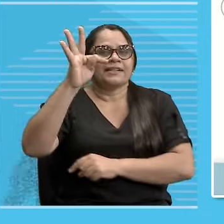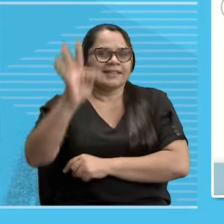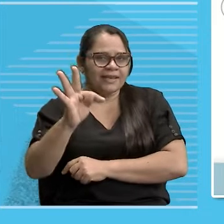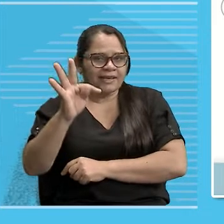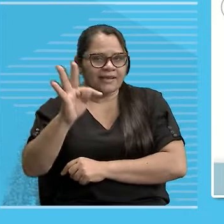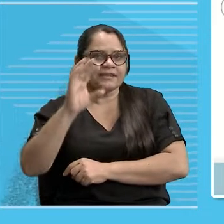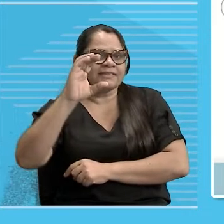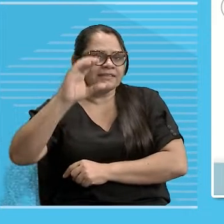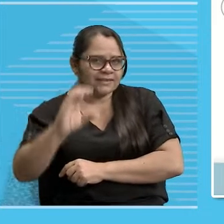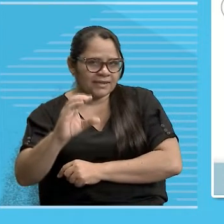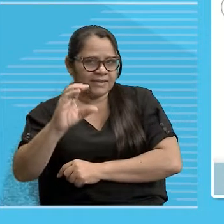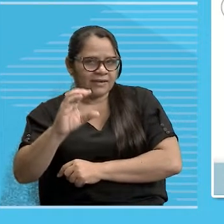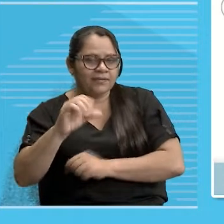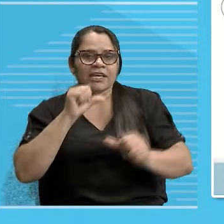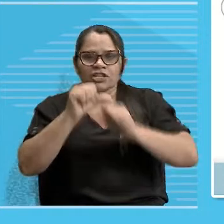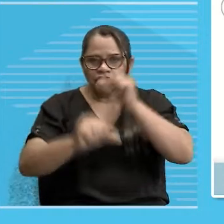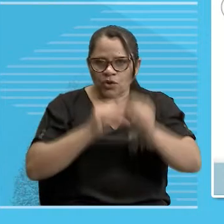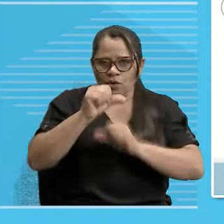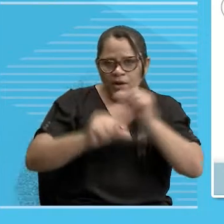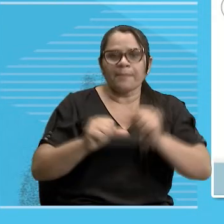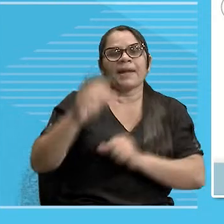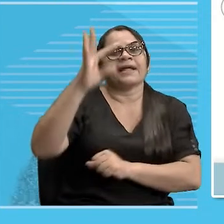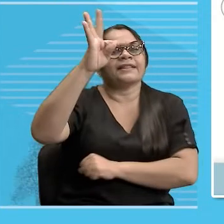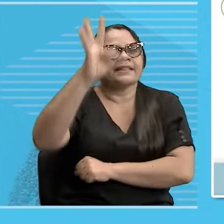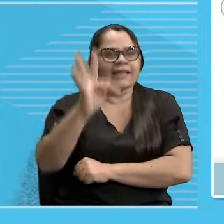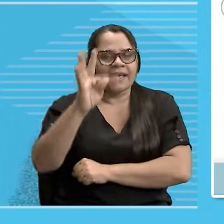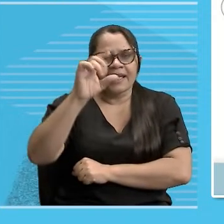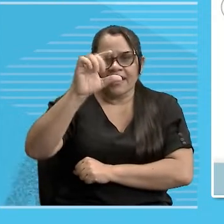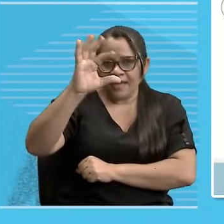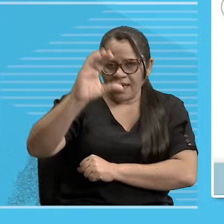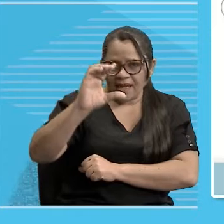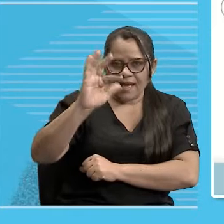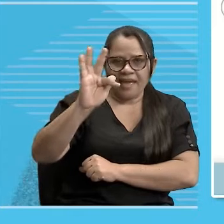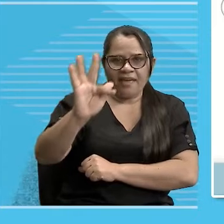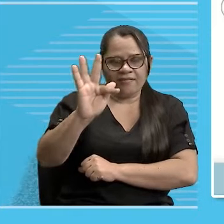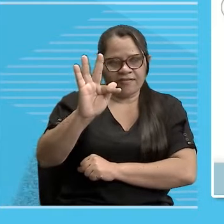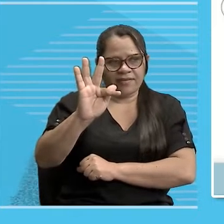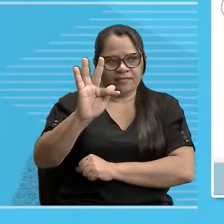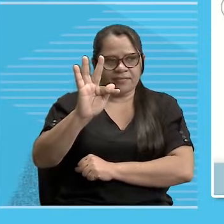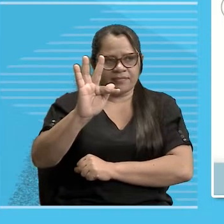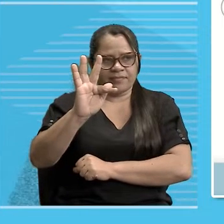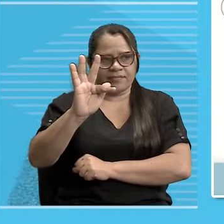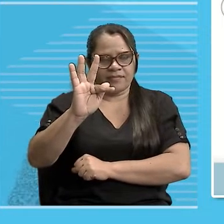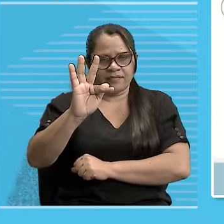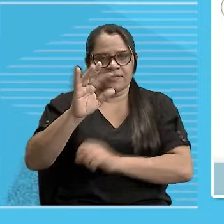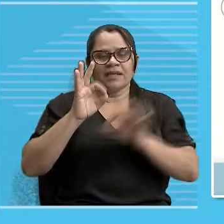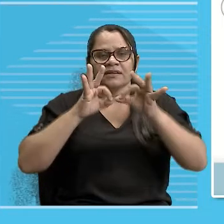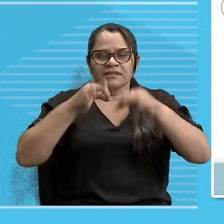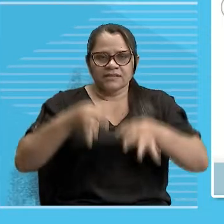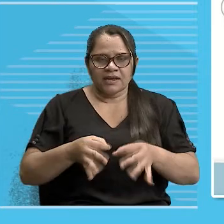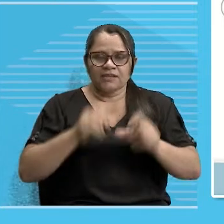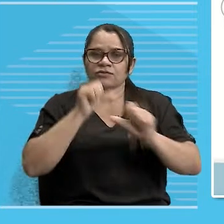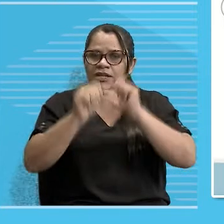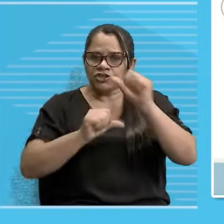para outra temperatura em graus Fahrenheit. Certo,